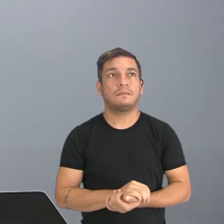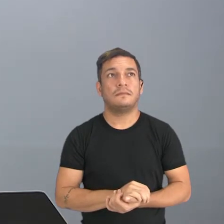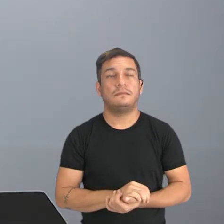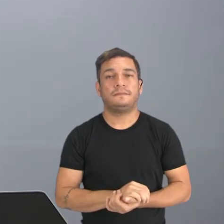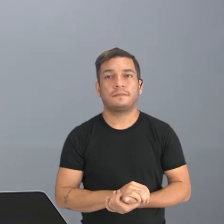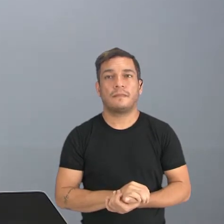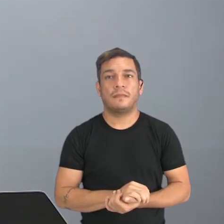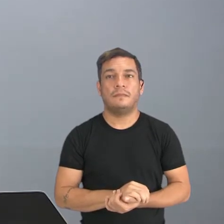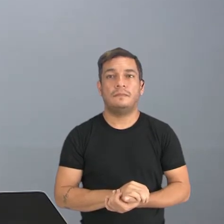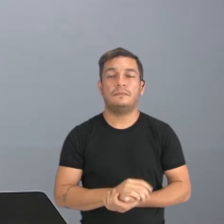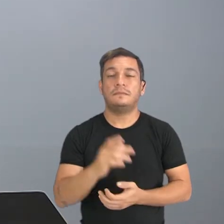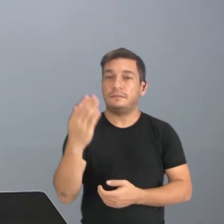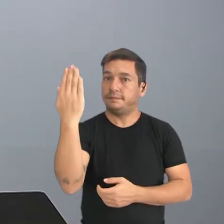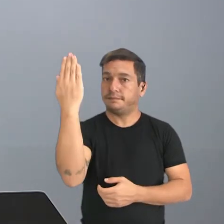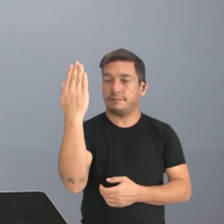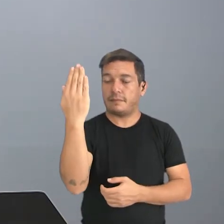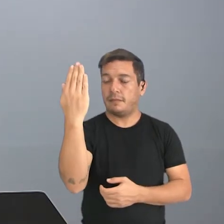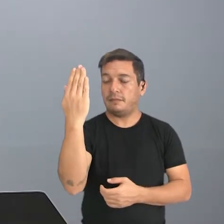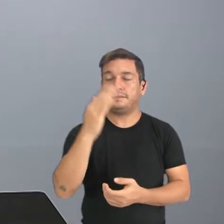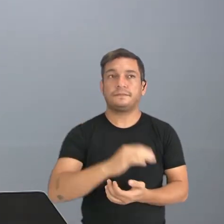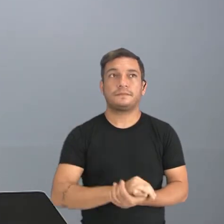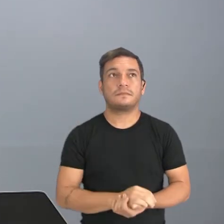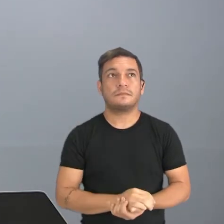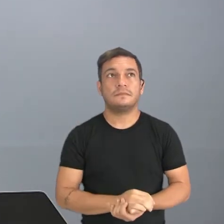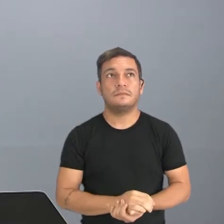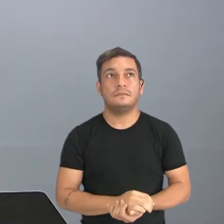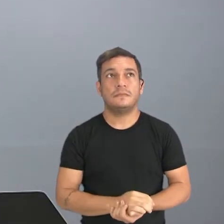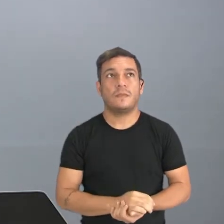Então, o espelho